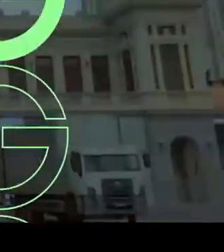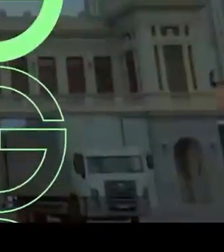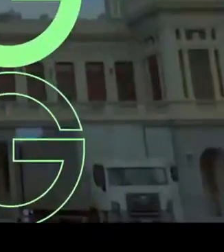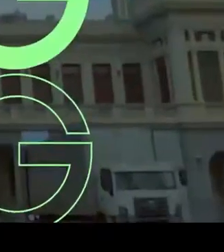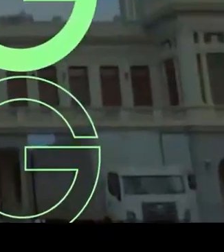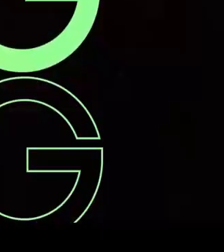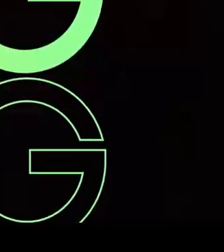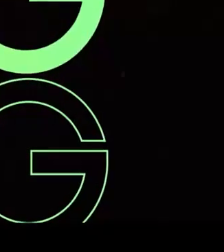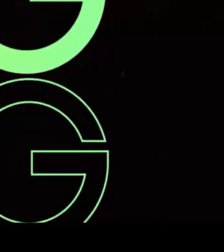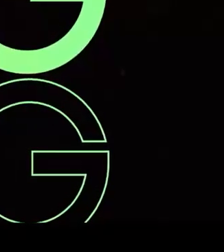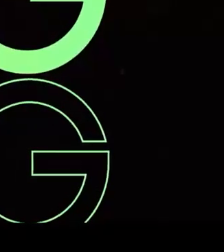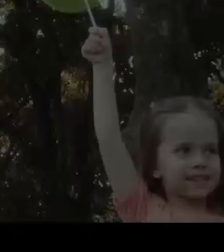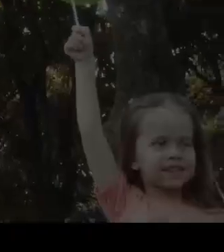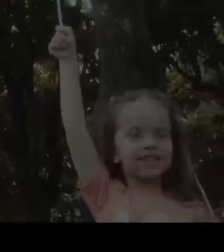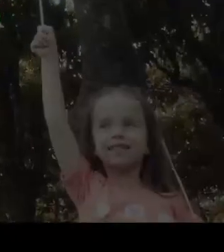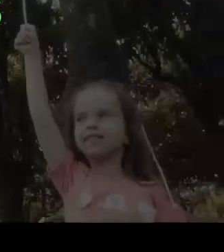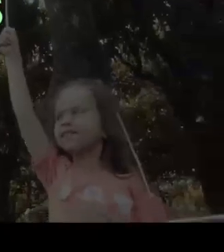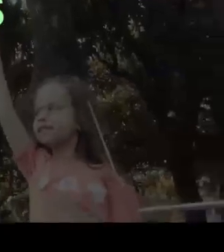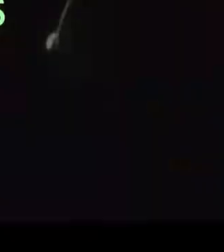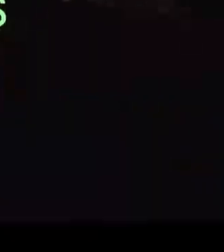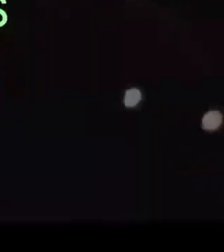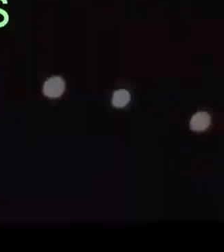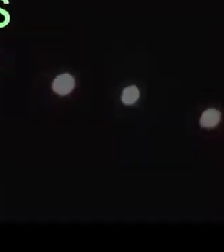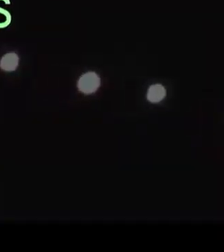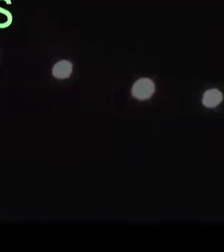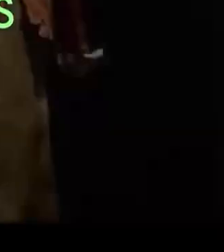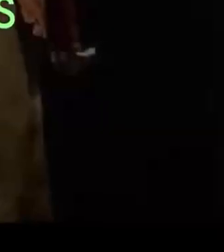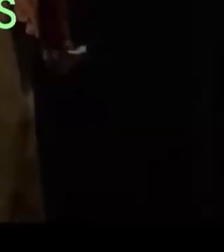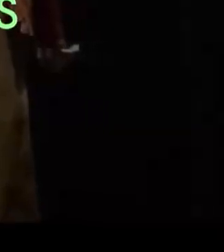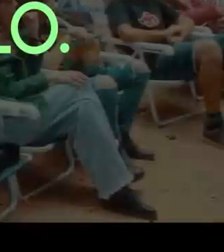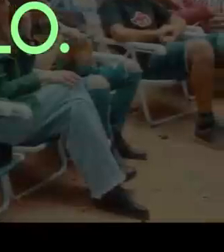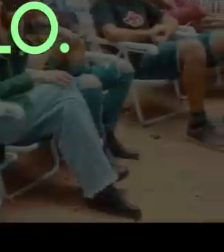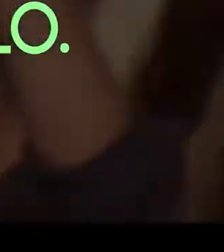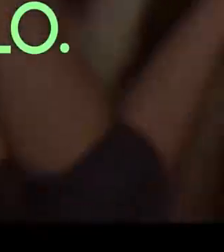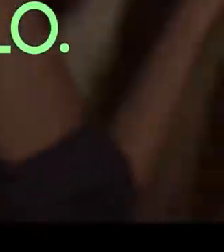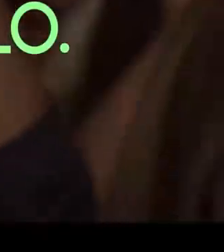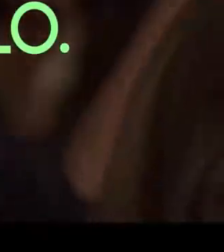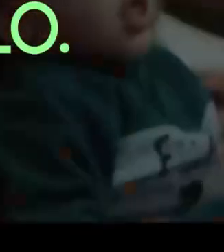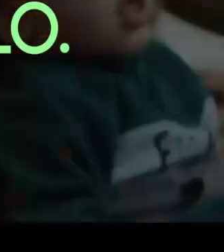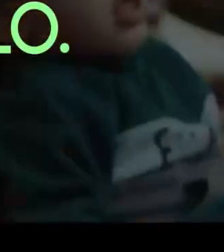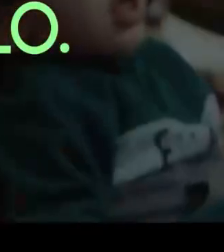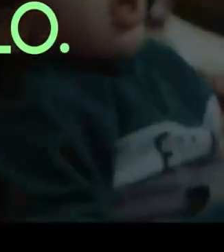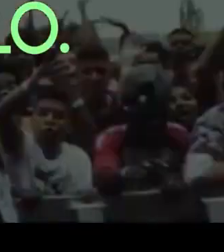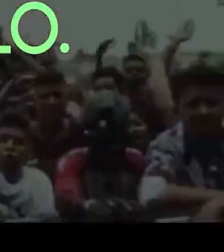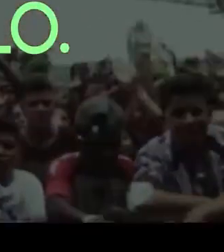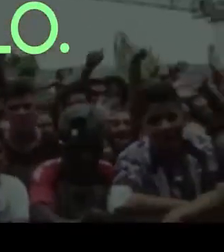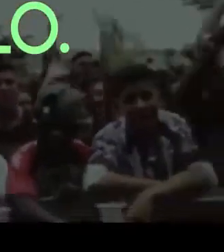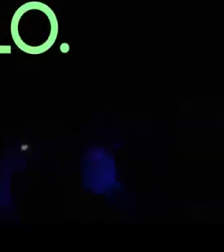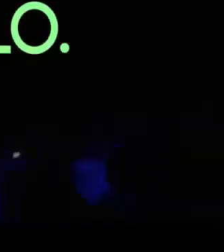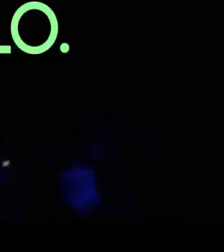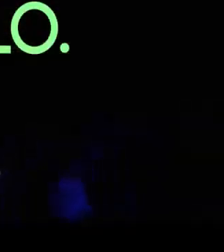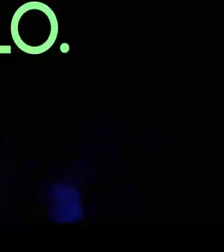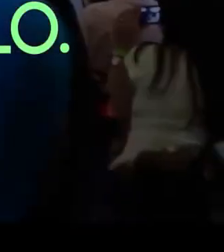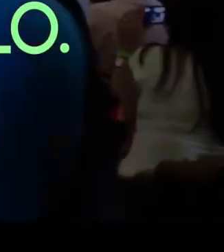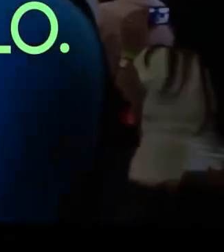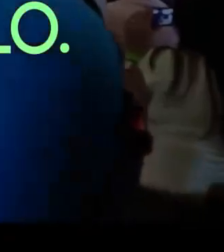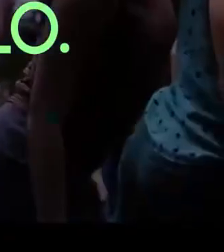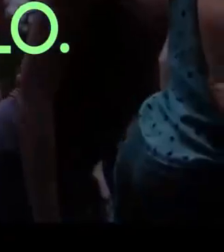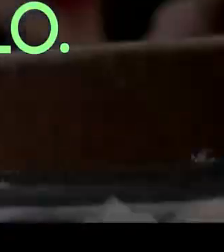A CEMIG, maior incentivadora da cultura de Minas, aplaude de pé este espetáculo.